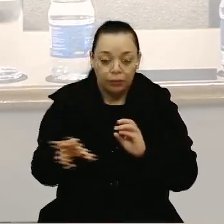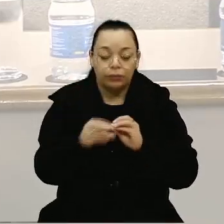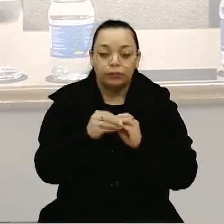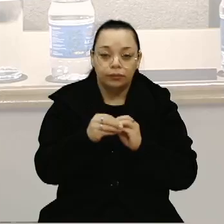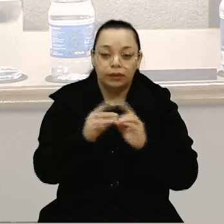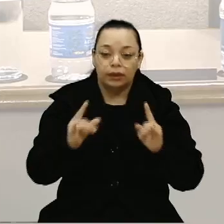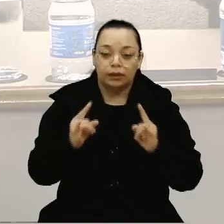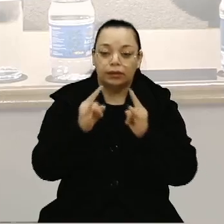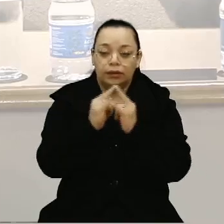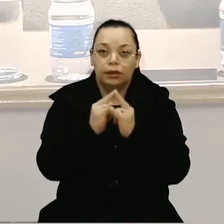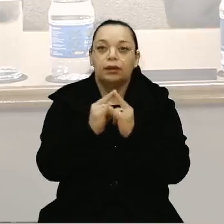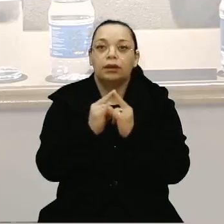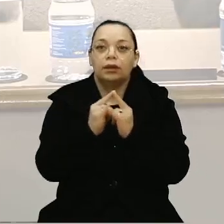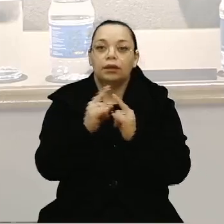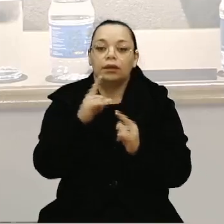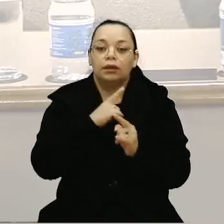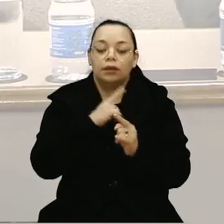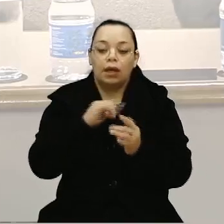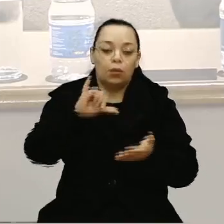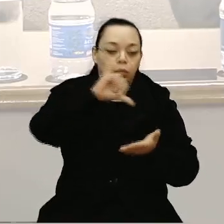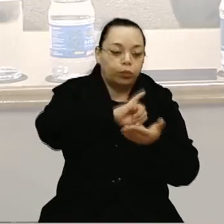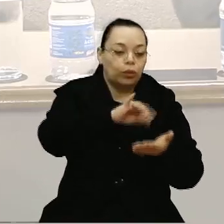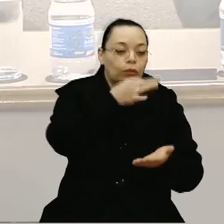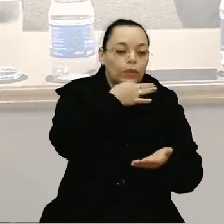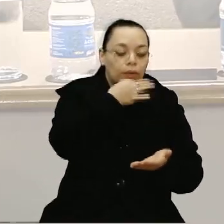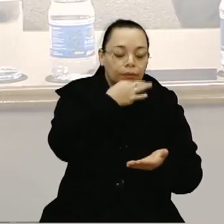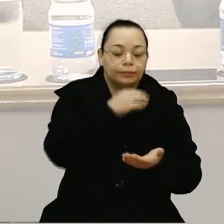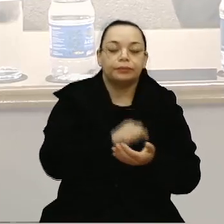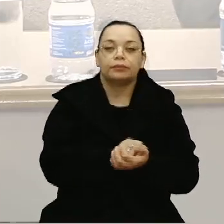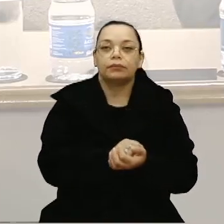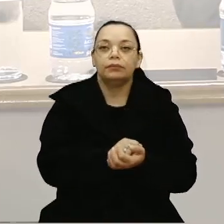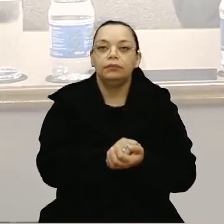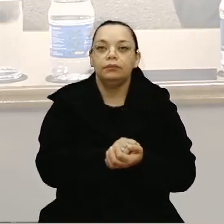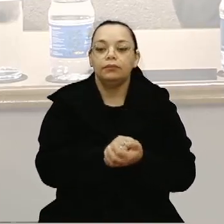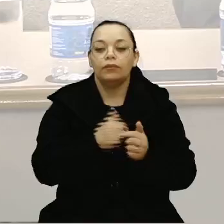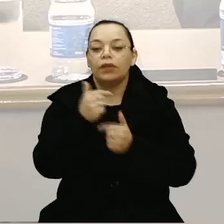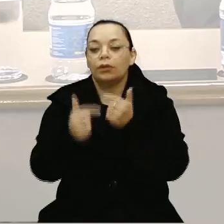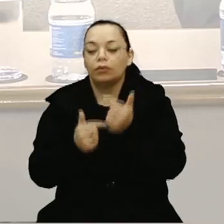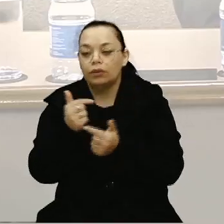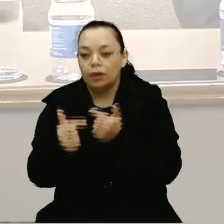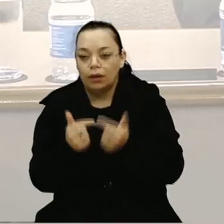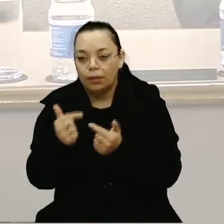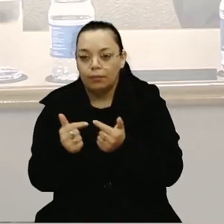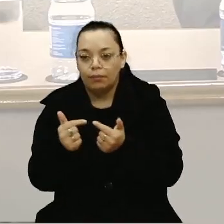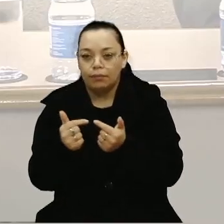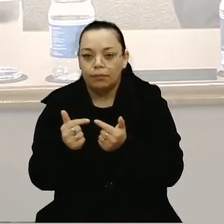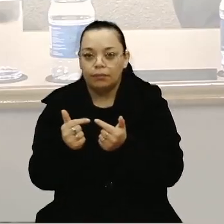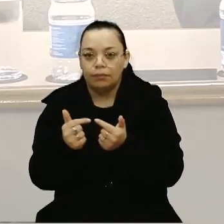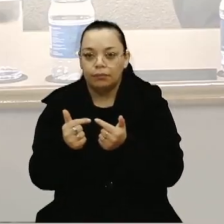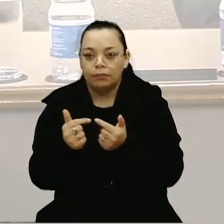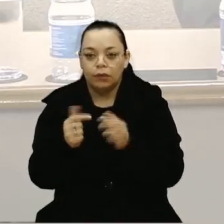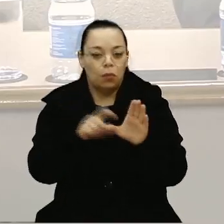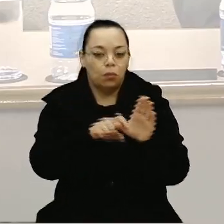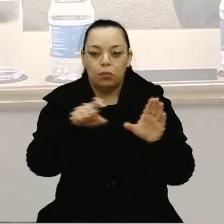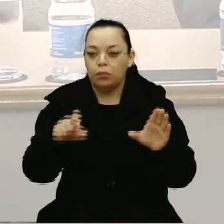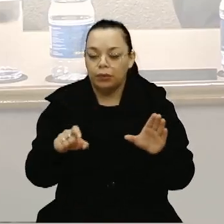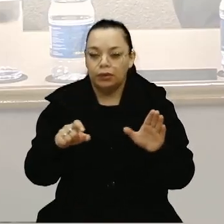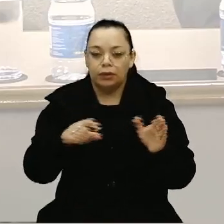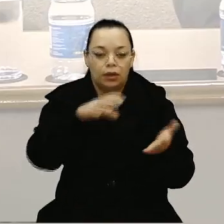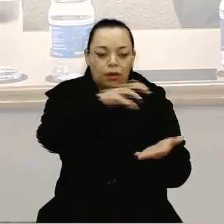entidade tem sede em Caxias do Sul, porém seu trabalho independe de